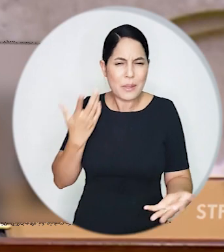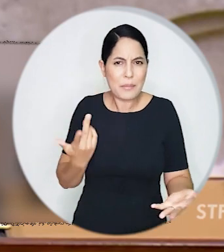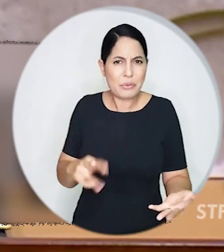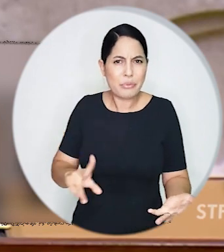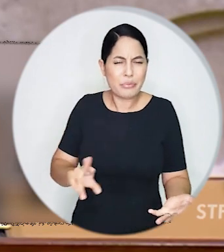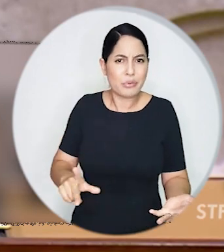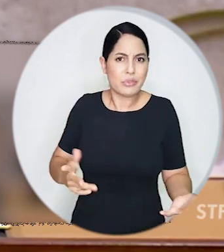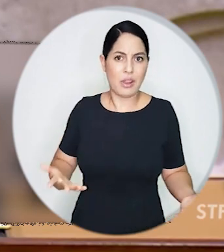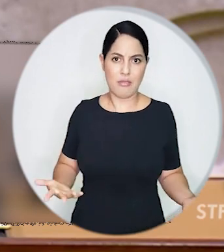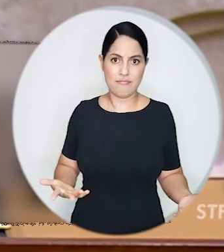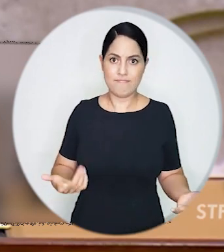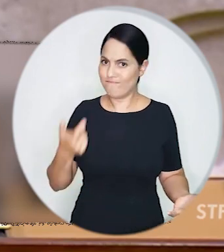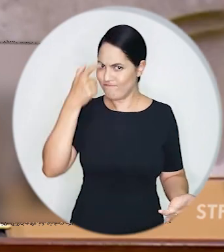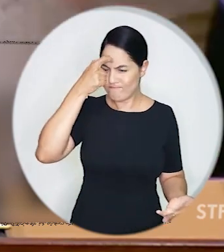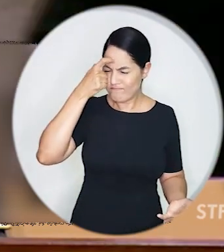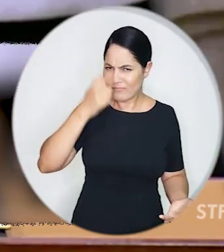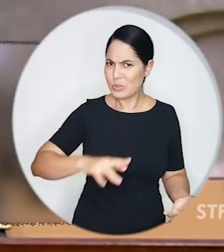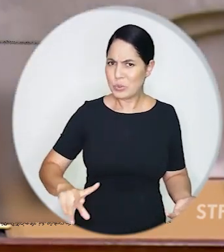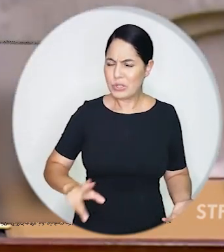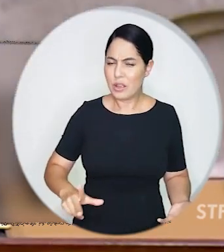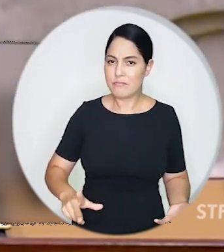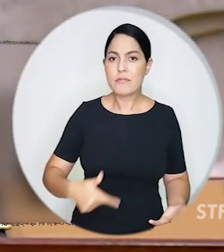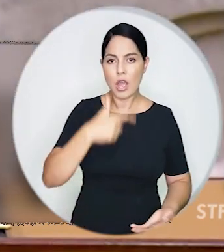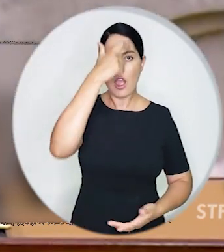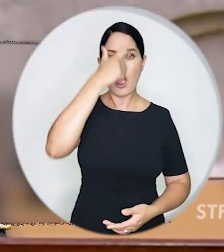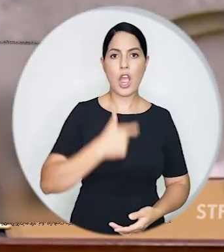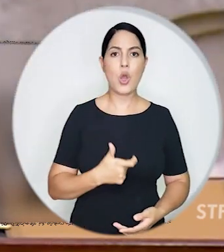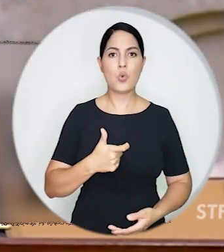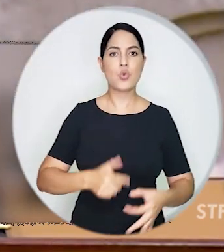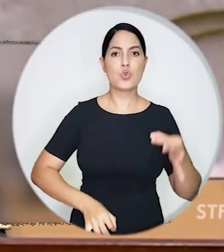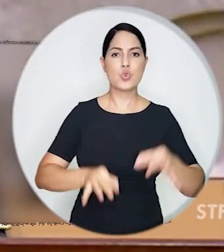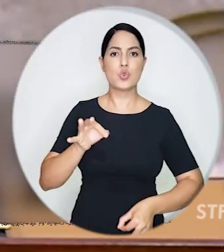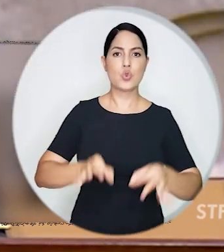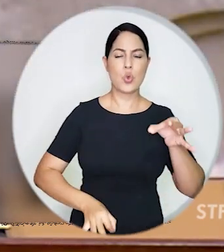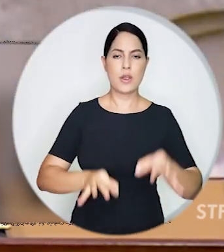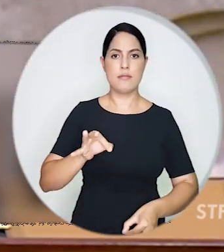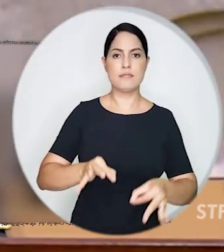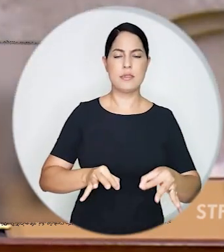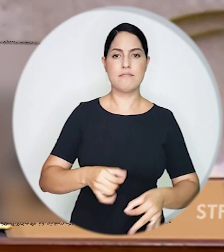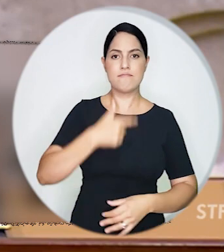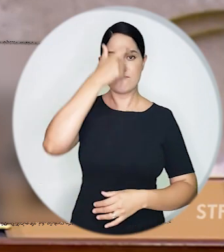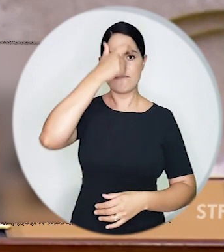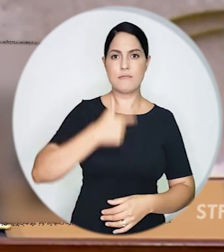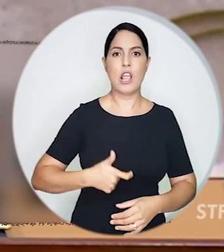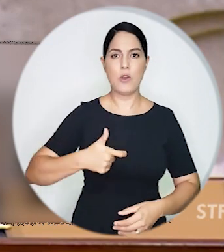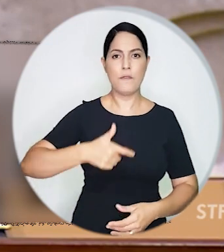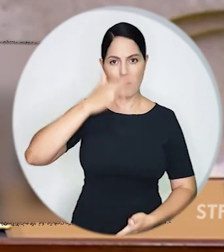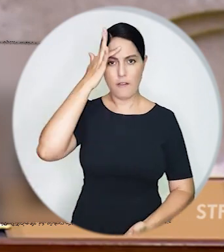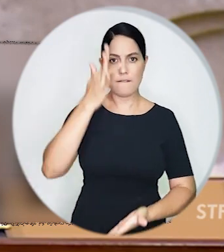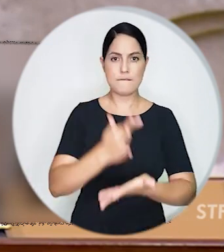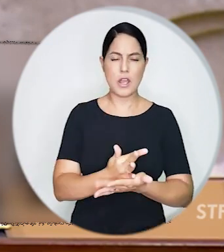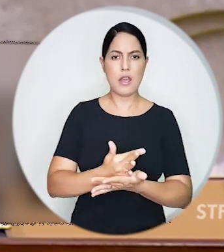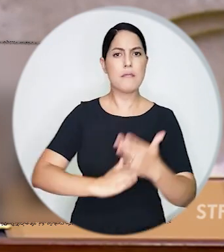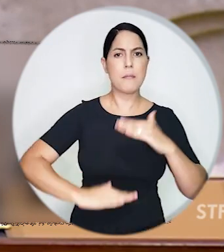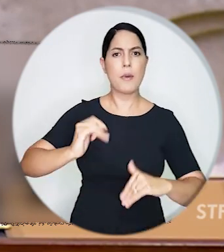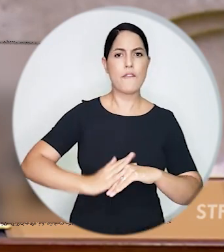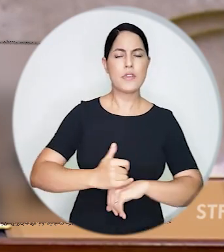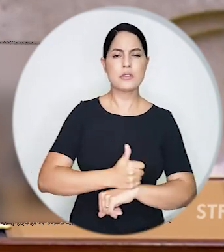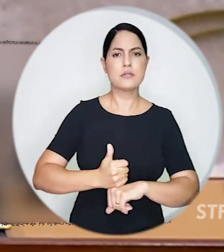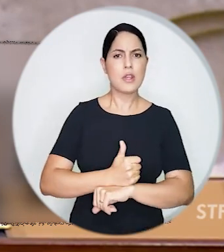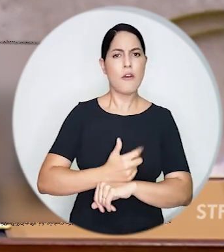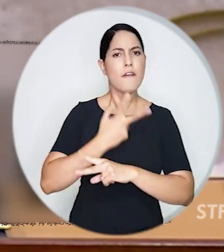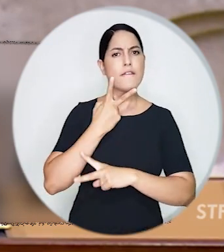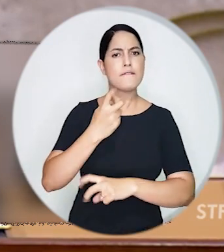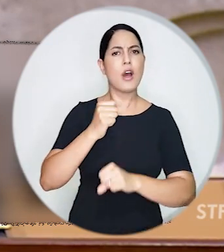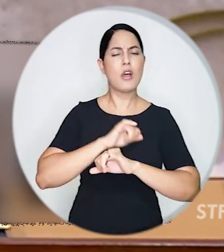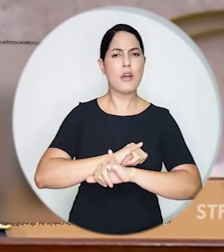irracionalidade, reafirmo minha profissão de fé como juíza e a ela acresço, em